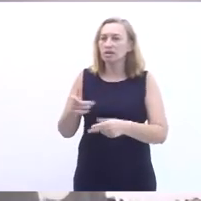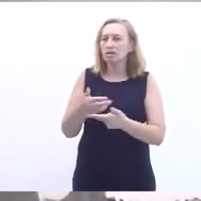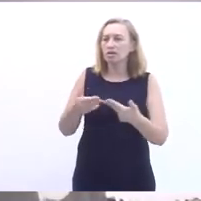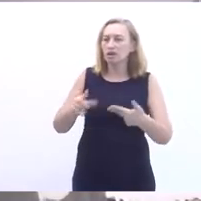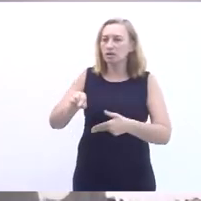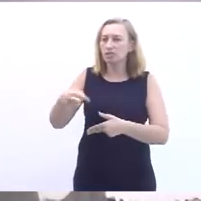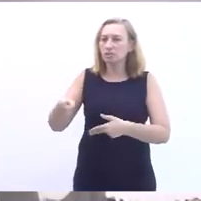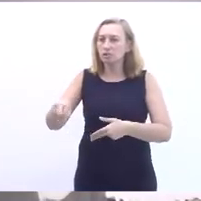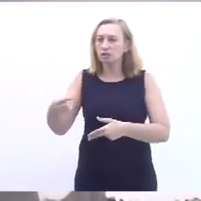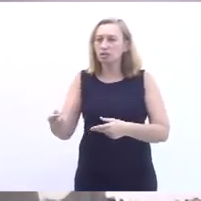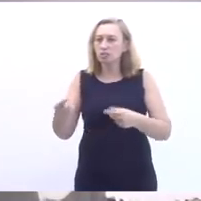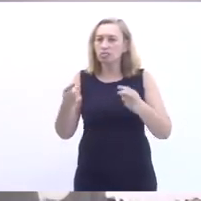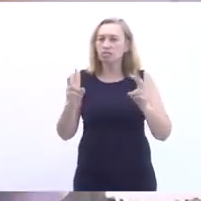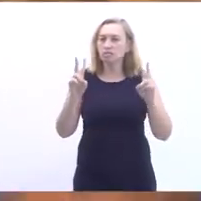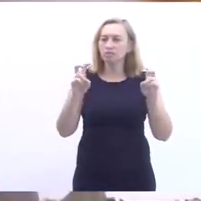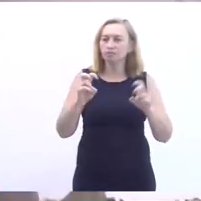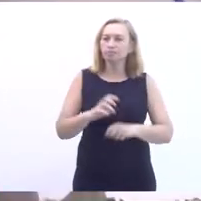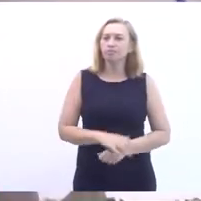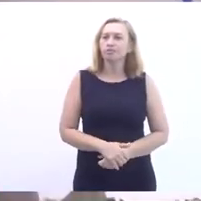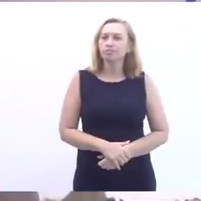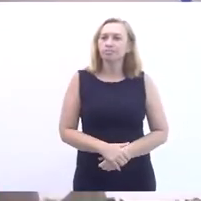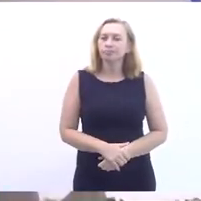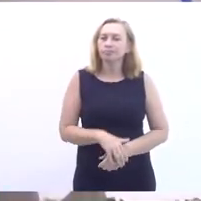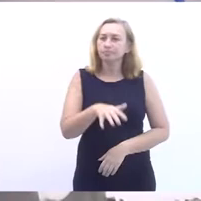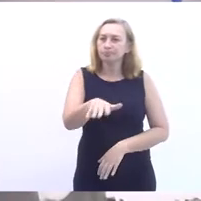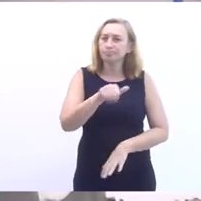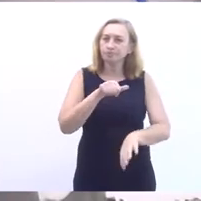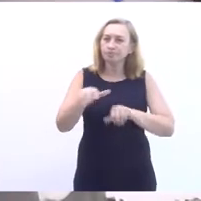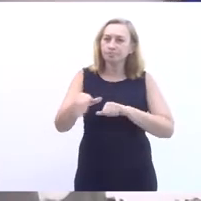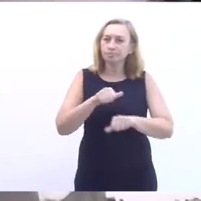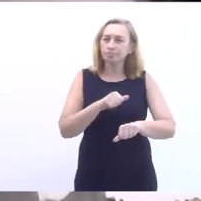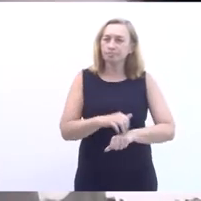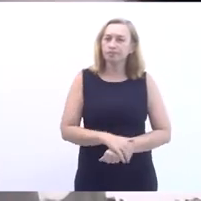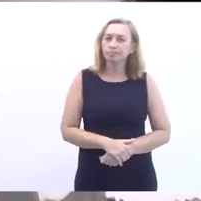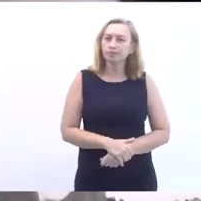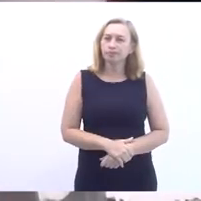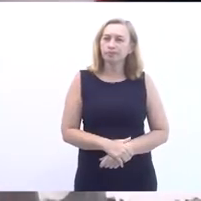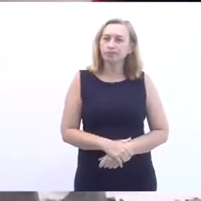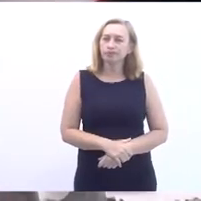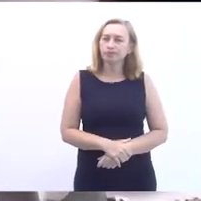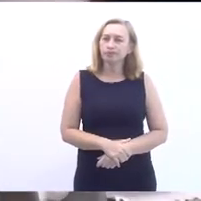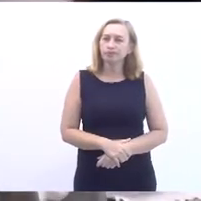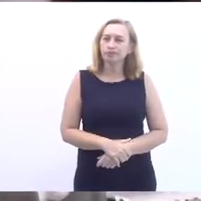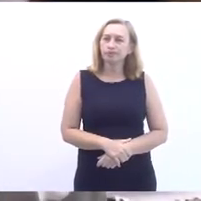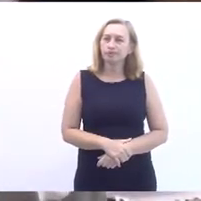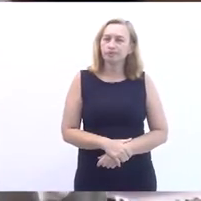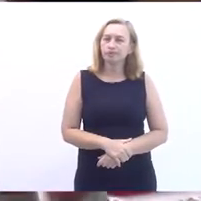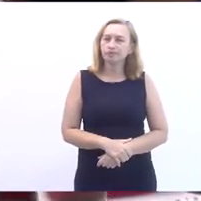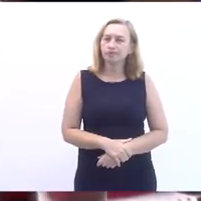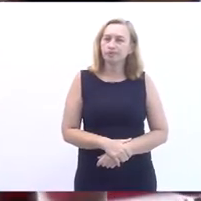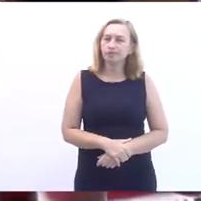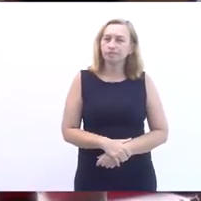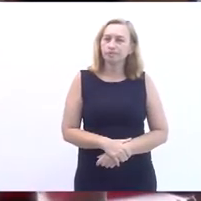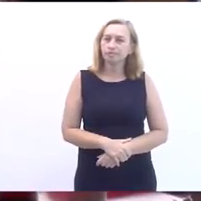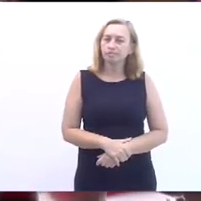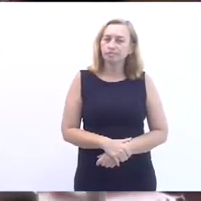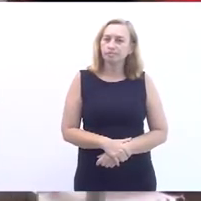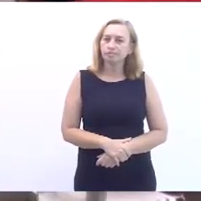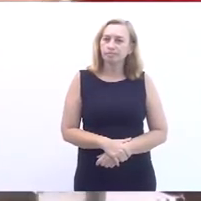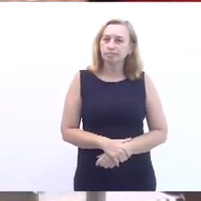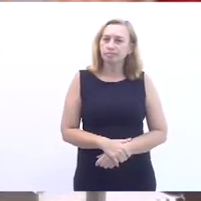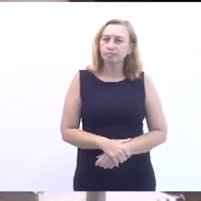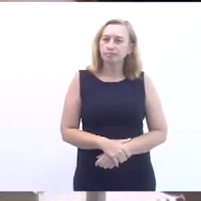etc etc e vou chamar a seguir vou te amar seguir o